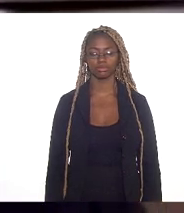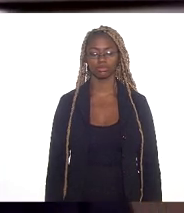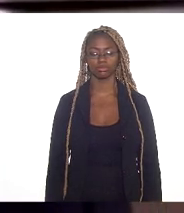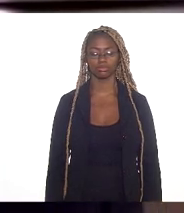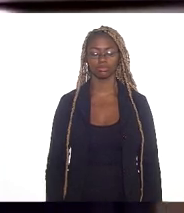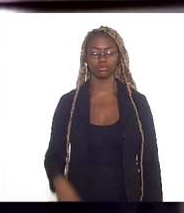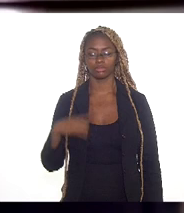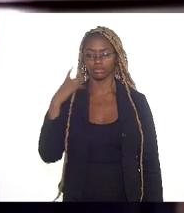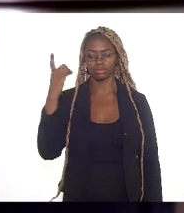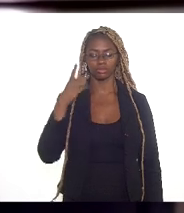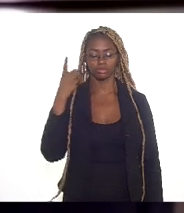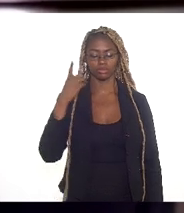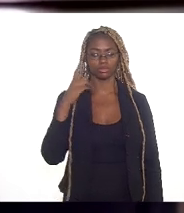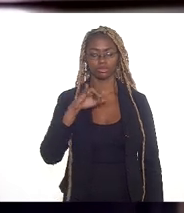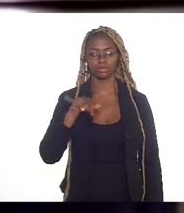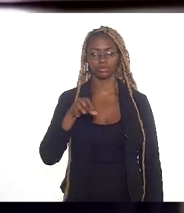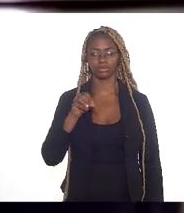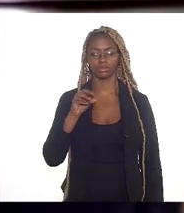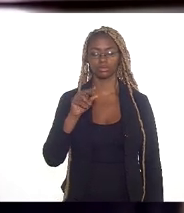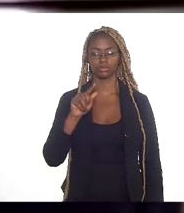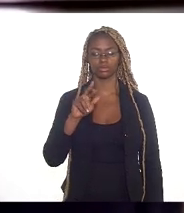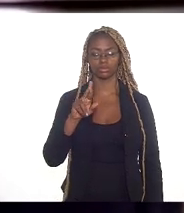Deputado Jorge Felipe Neto.